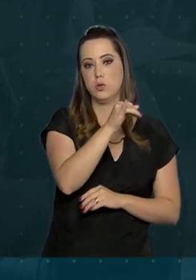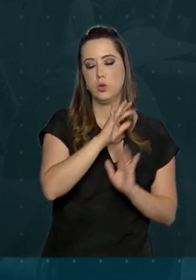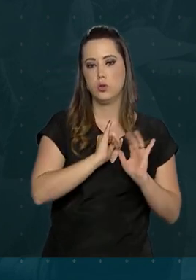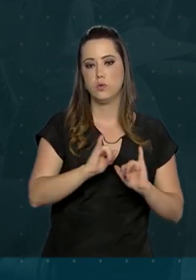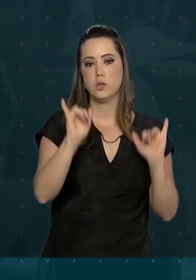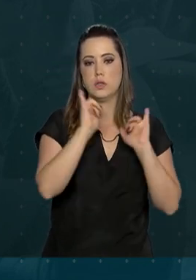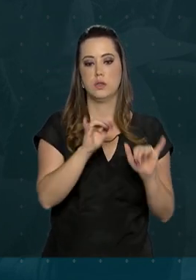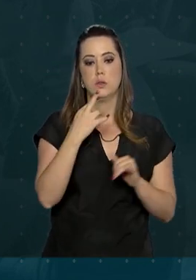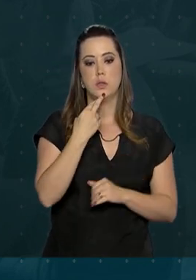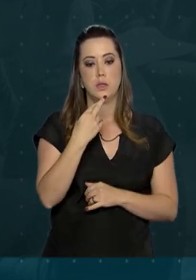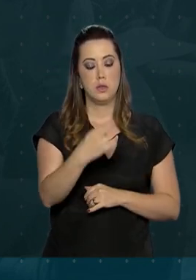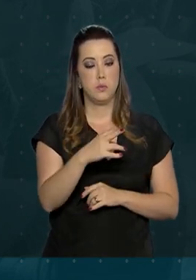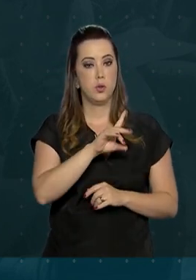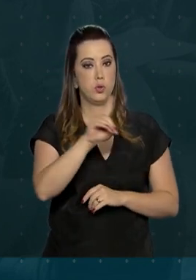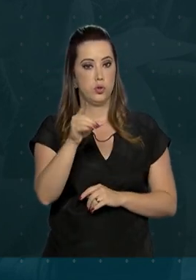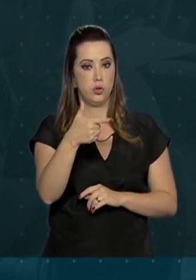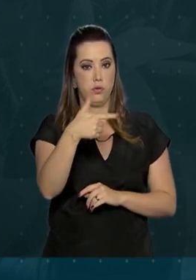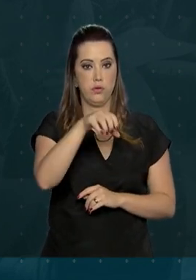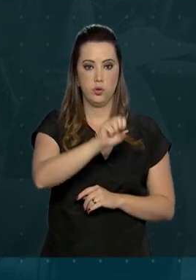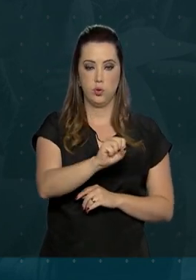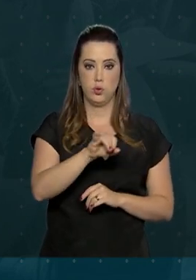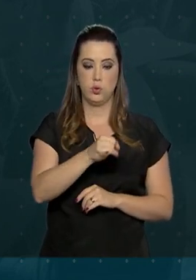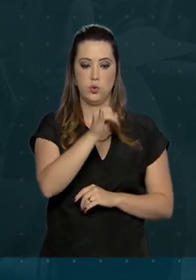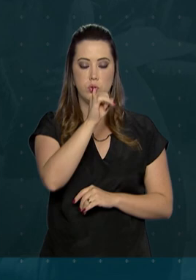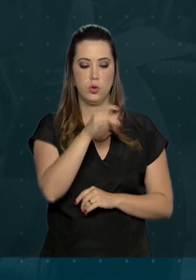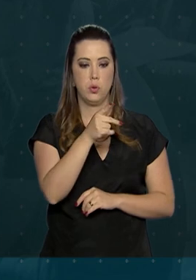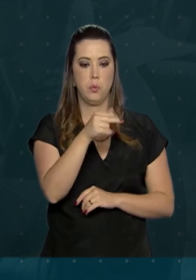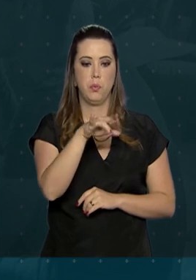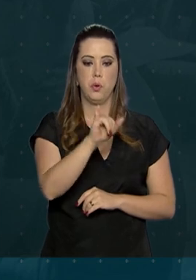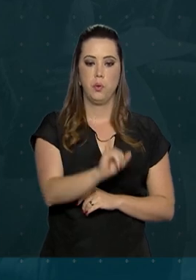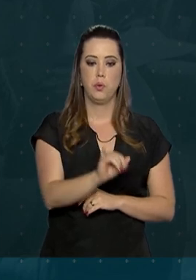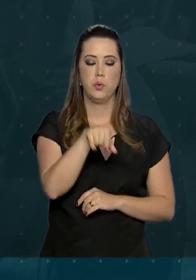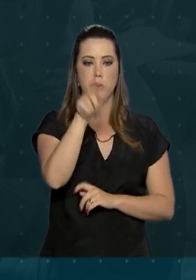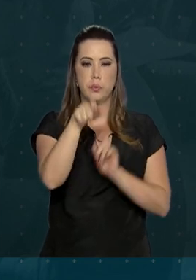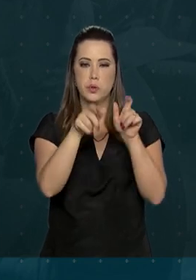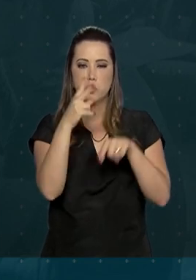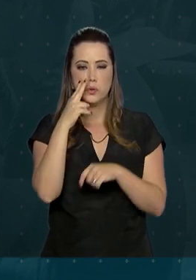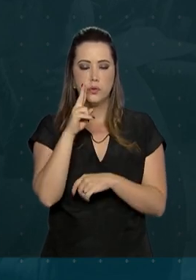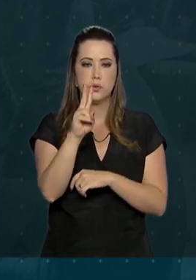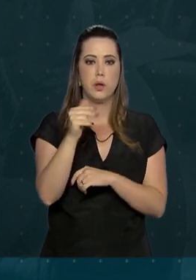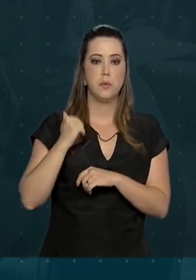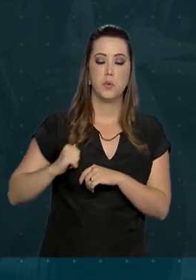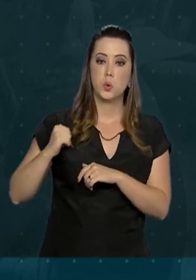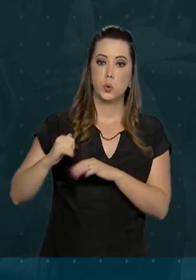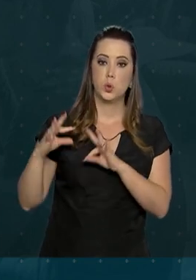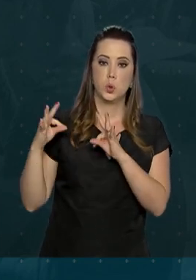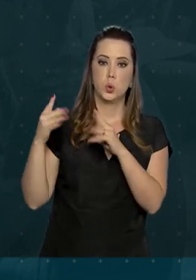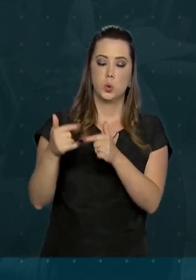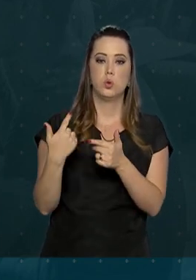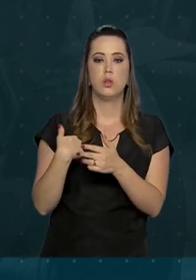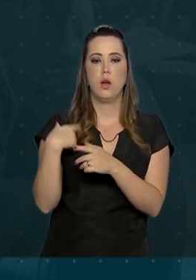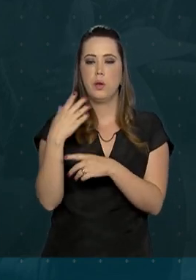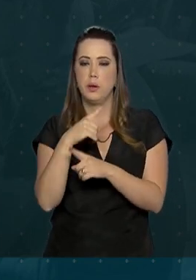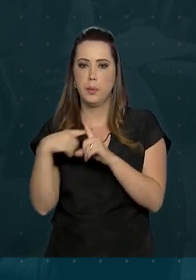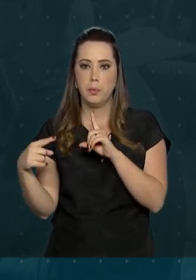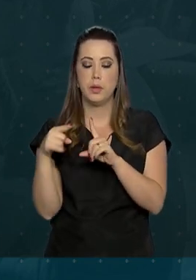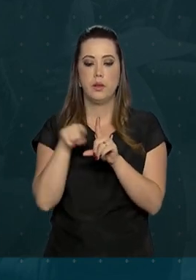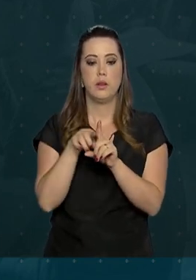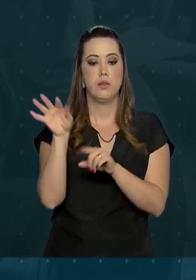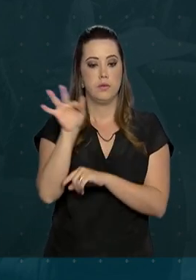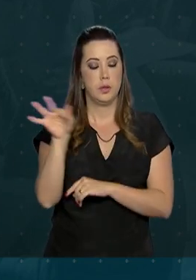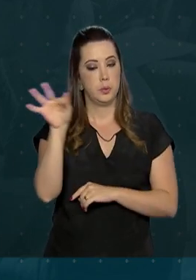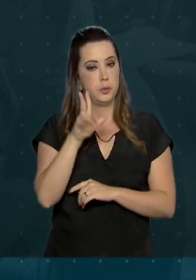dos resultados 28 de janeiro no prouni o estudante concorre a bolsas integrais e parciais em